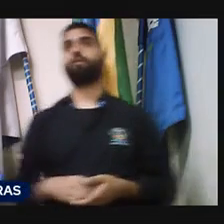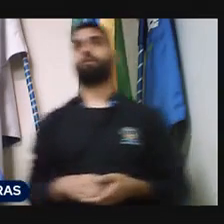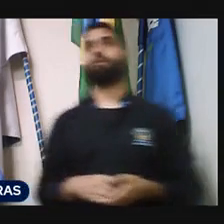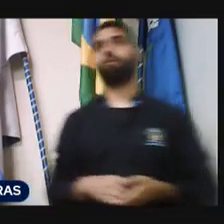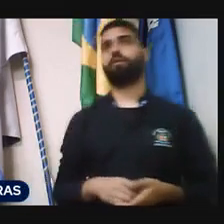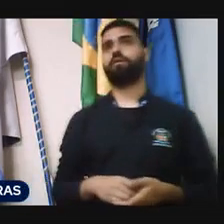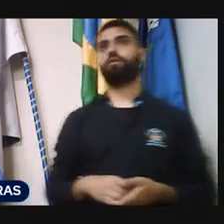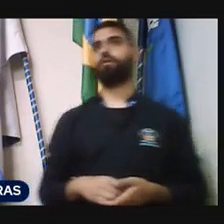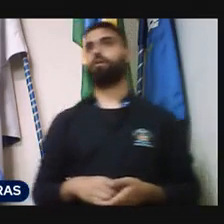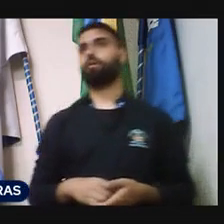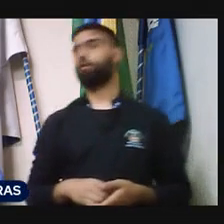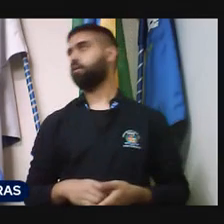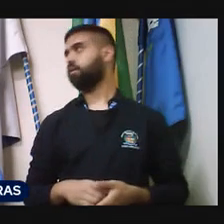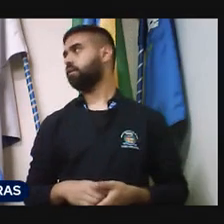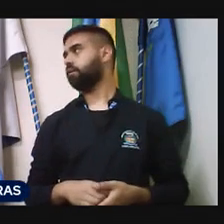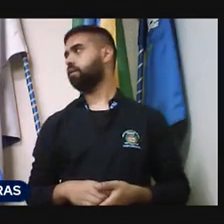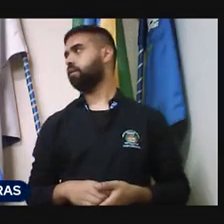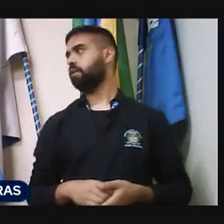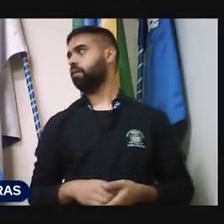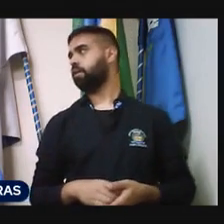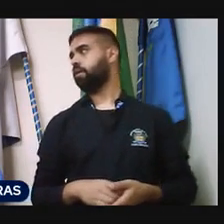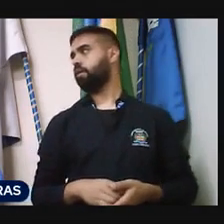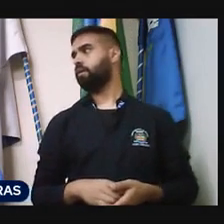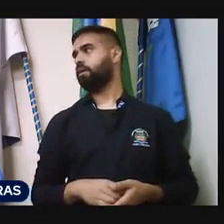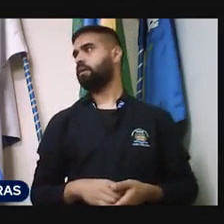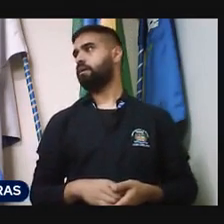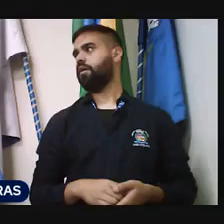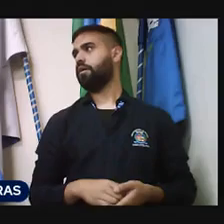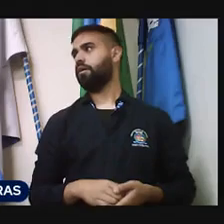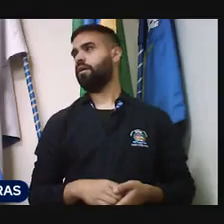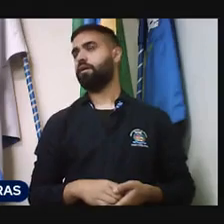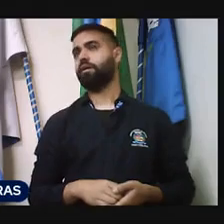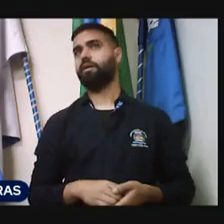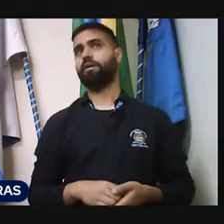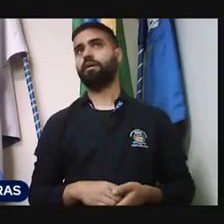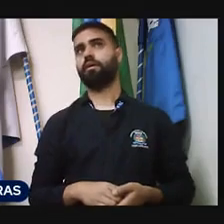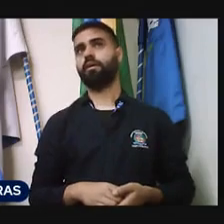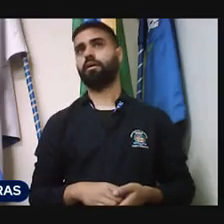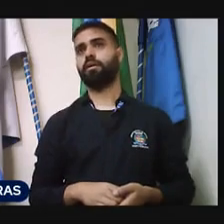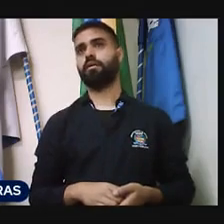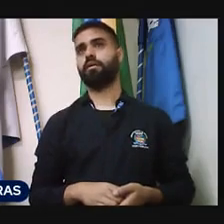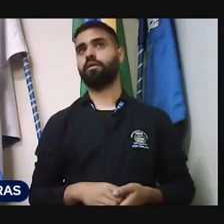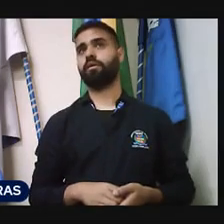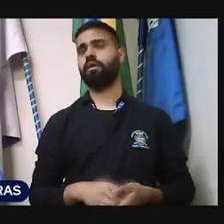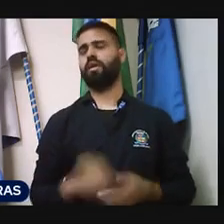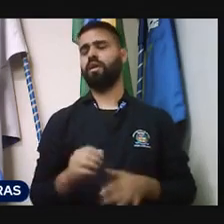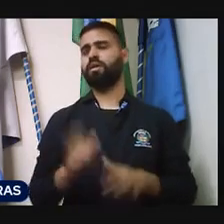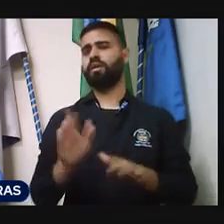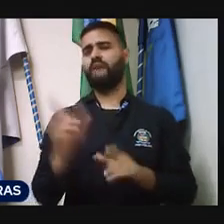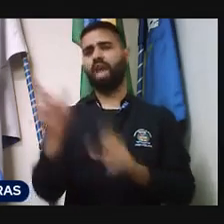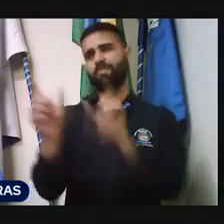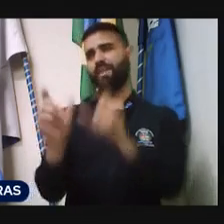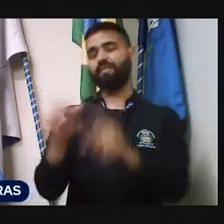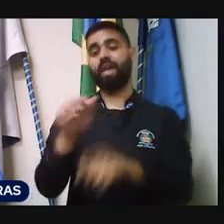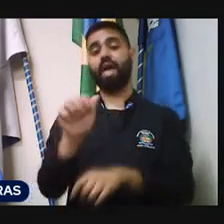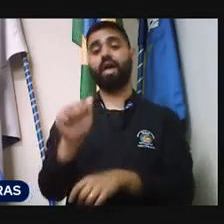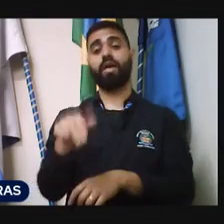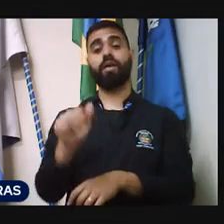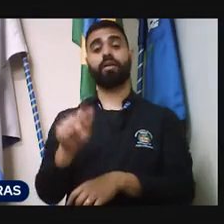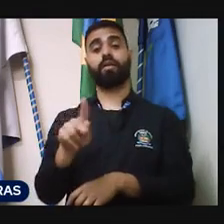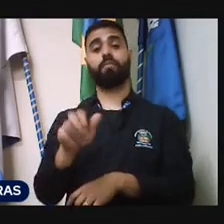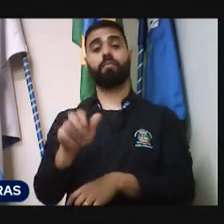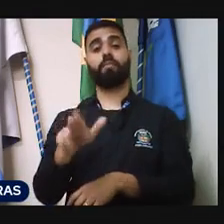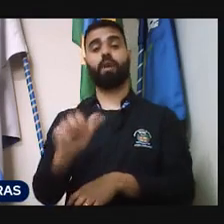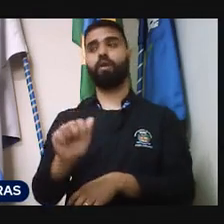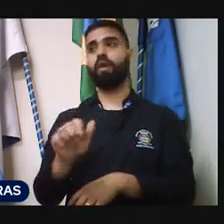da palavra aqui da Ana Paula não veio mais aqui agradecer a